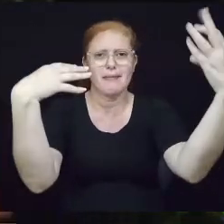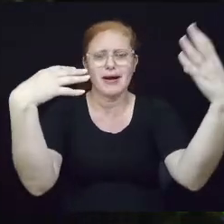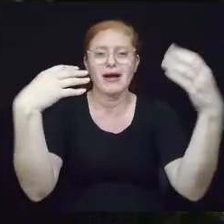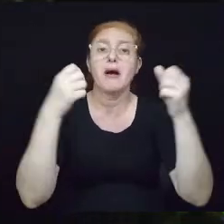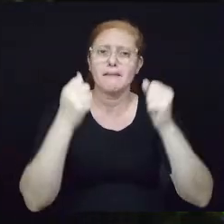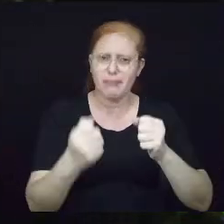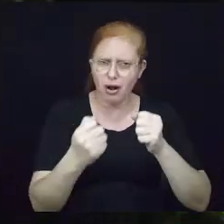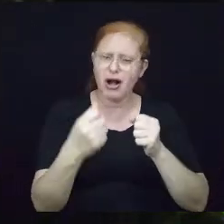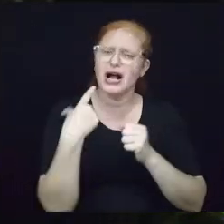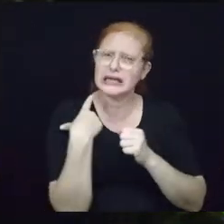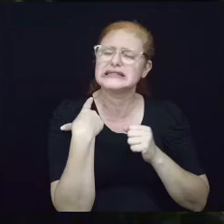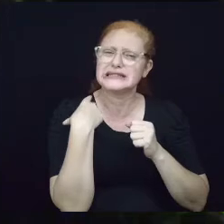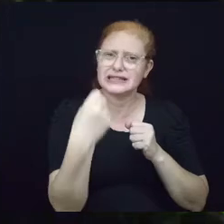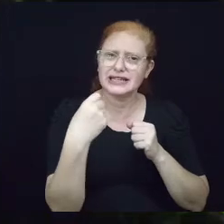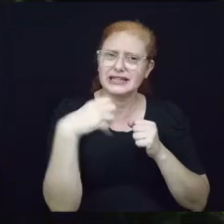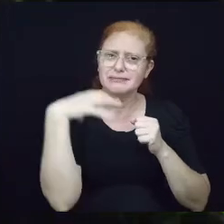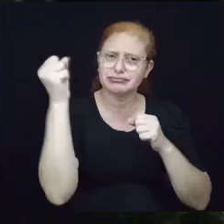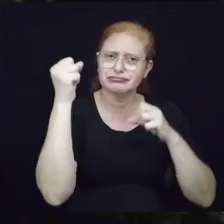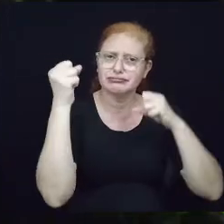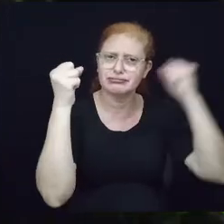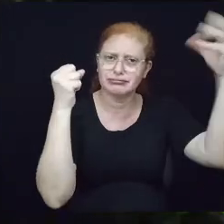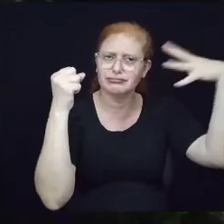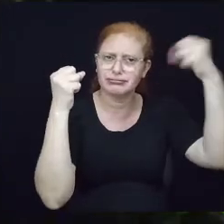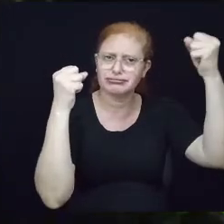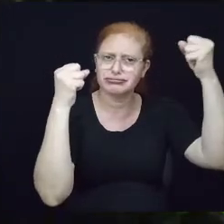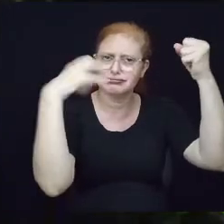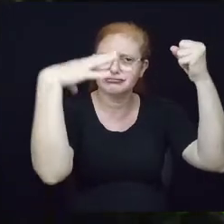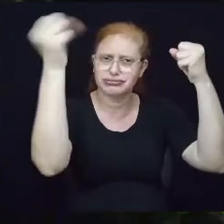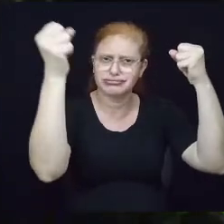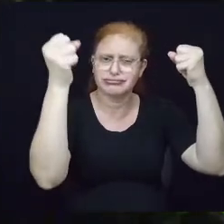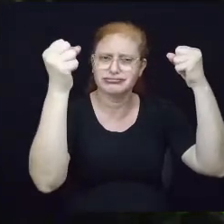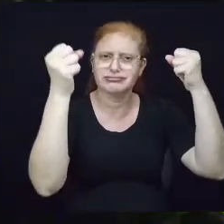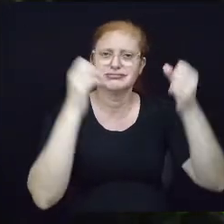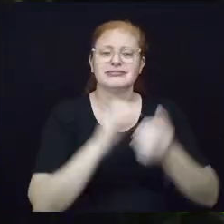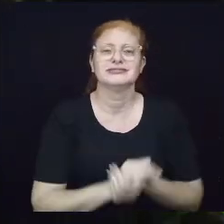tu poderia sair e antes desligar todas as luzes? E